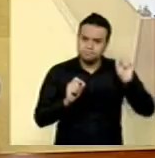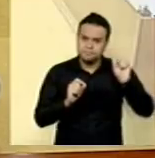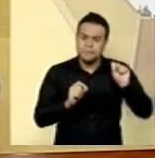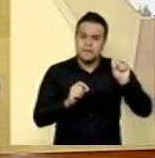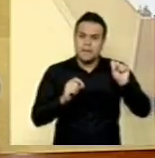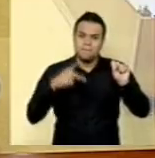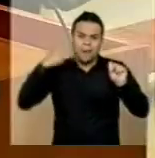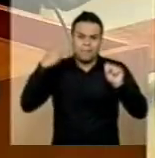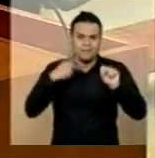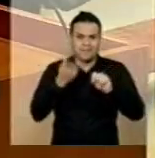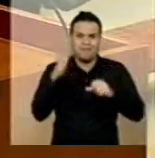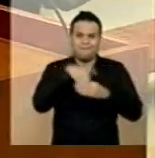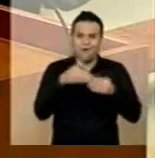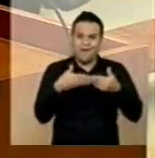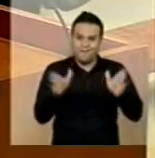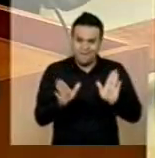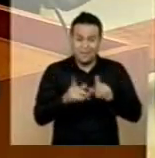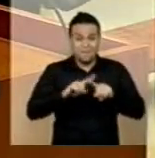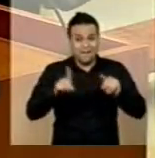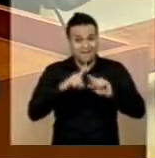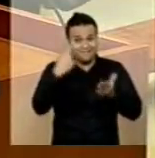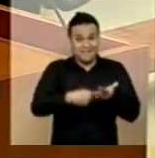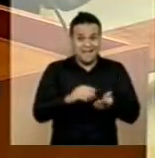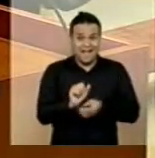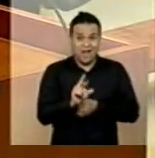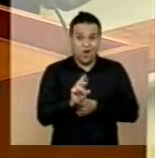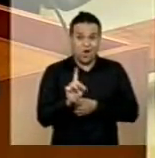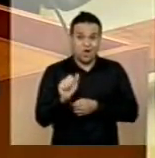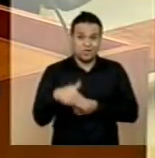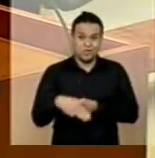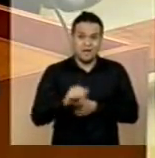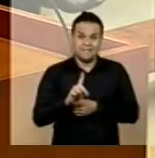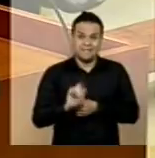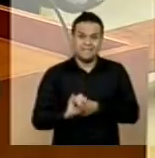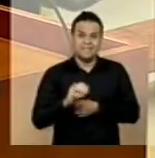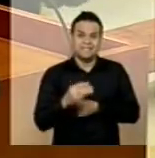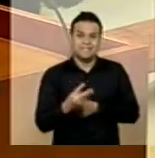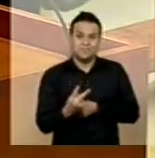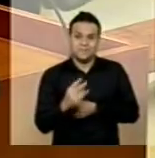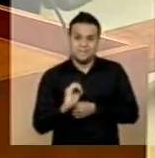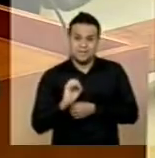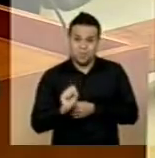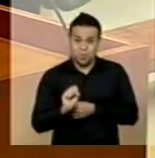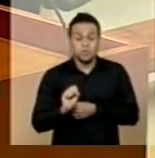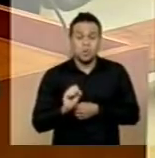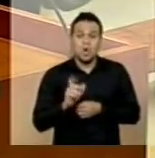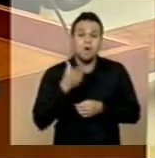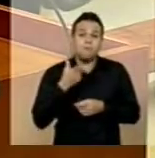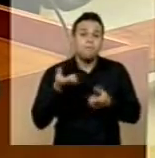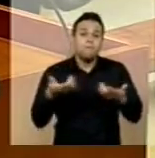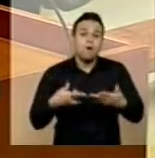aberto. E o acórdão de relatoria do ministro Gilmar, ADI 3208, reconheceu o quê?